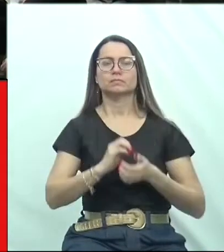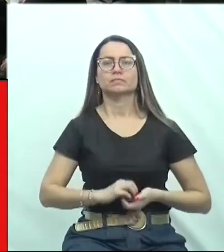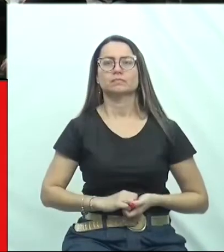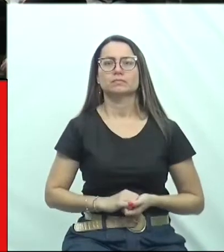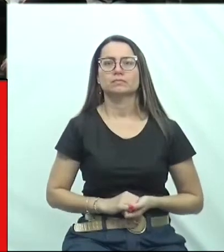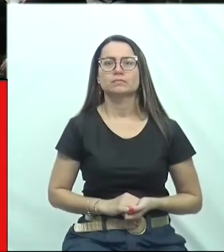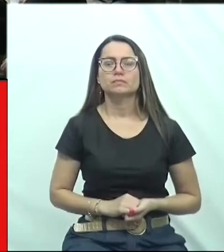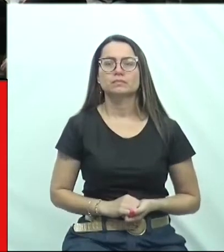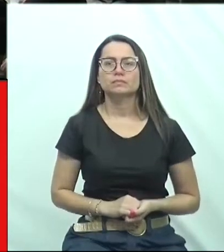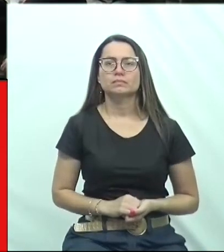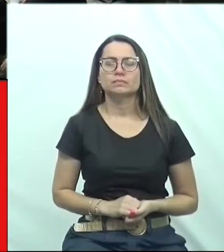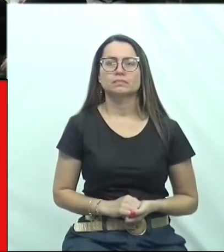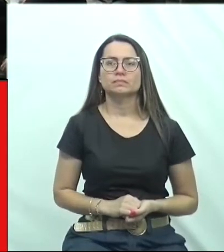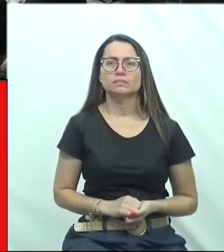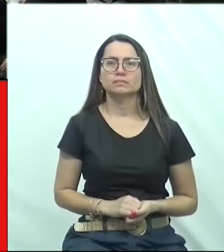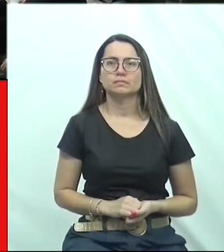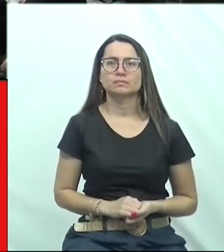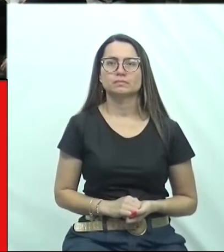Eu acho que,